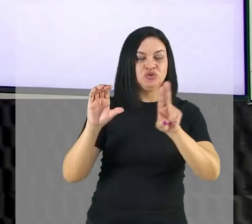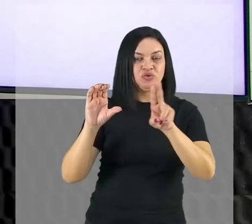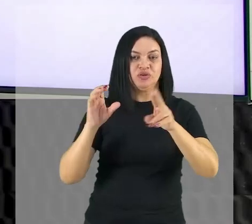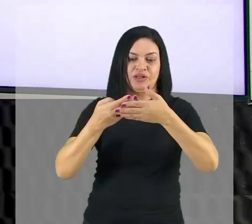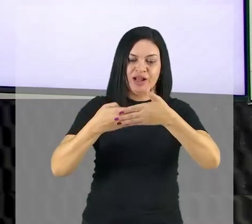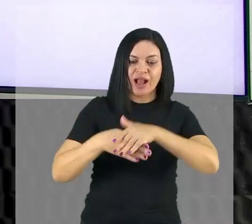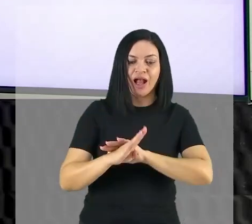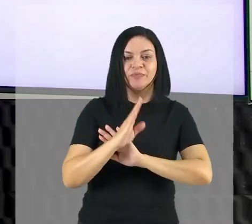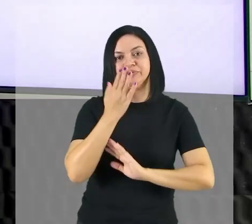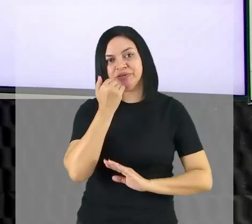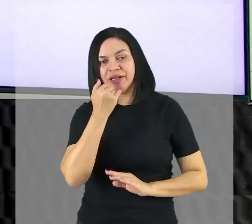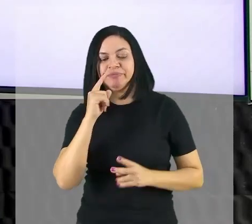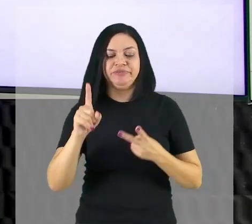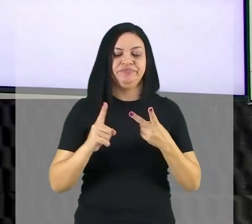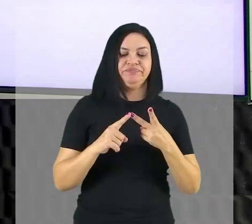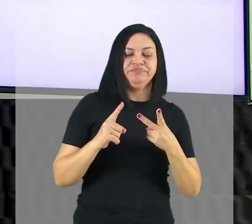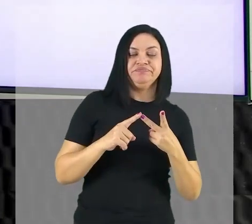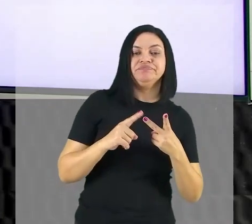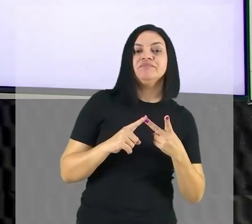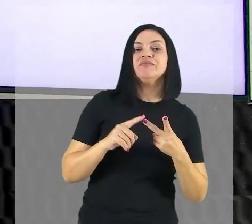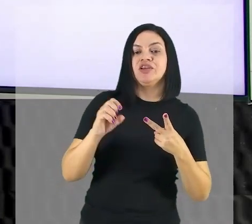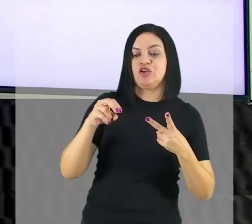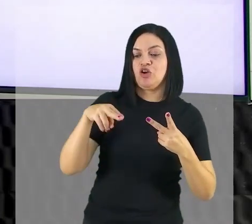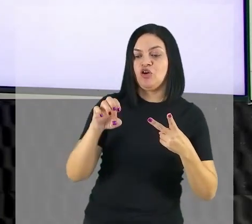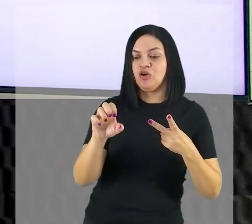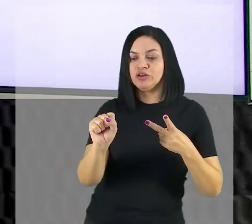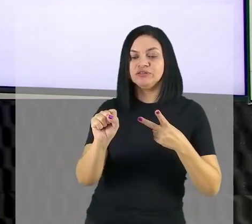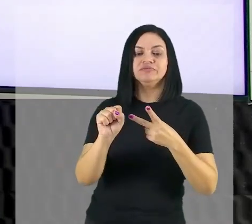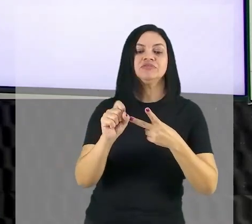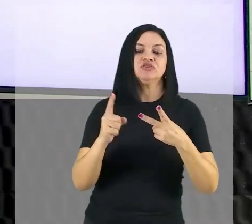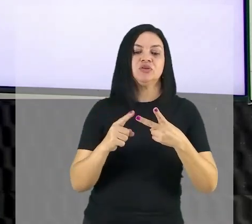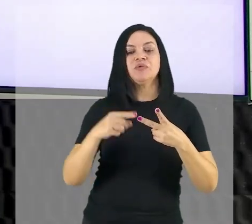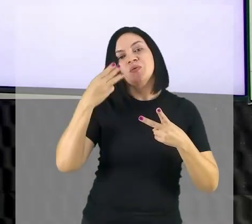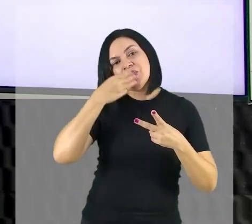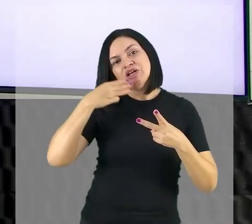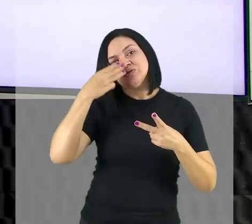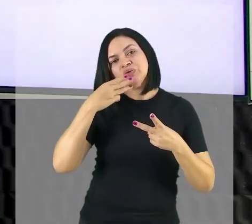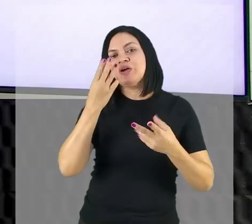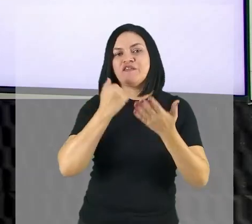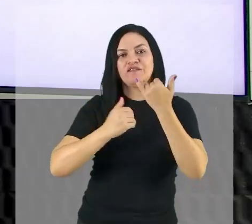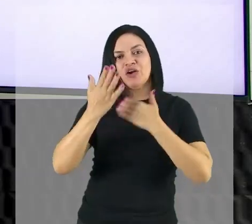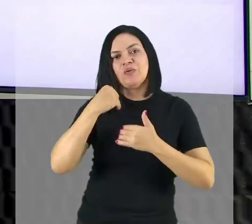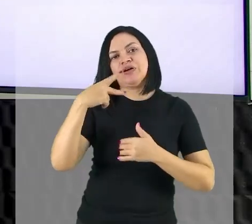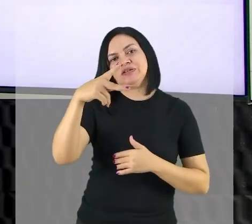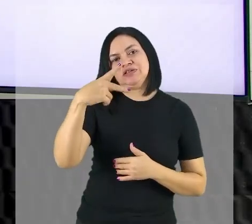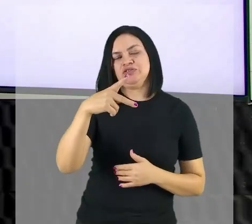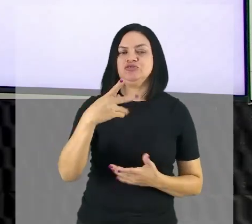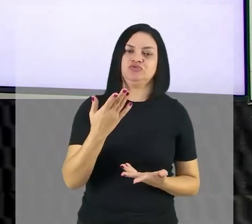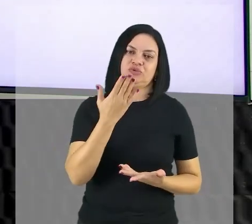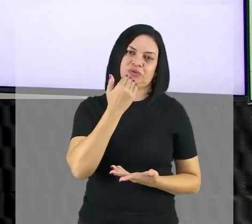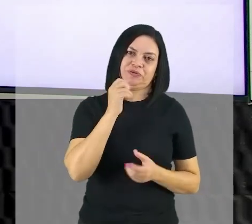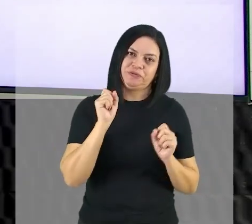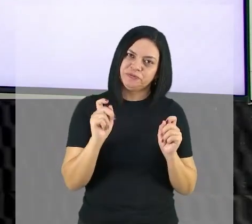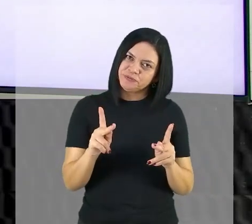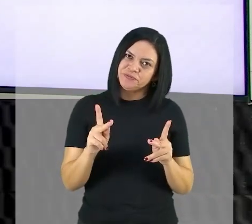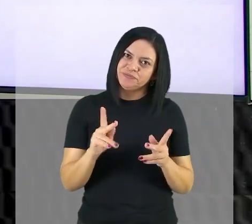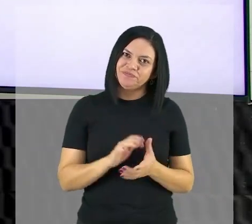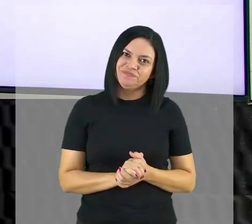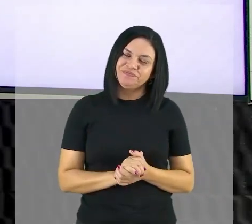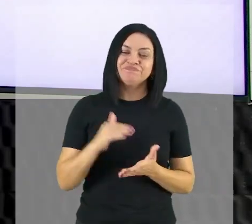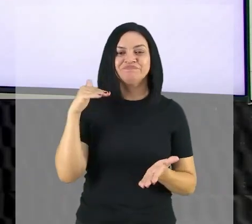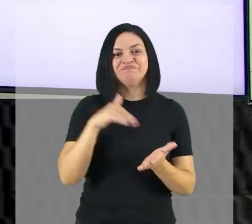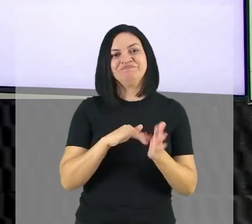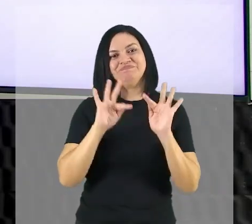hábitos alimentares, e a segunda ocorrência sobre os açúcares que você adiciona na sua dieta, ok? Pessoal, a